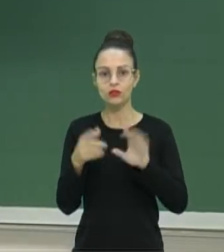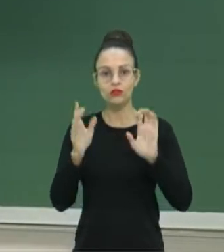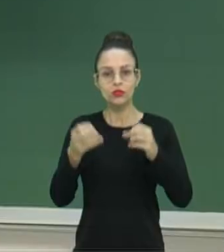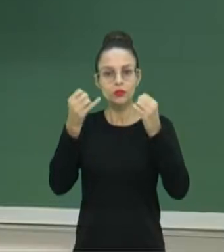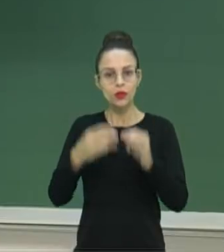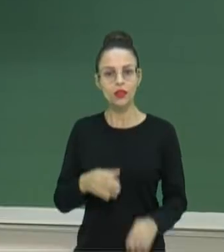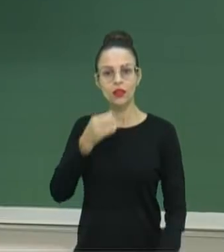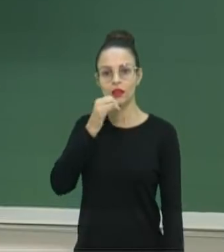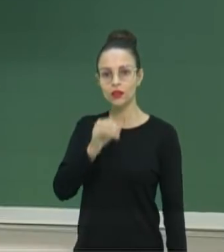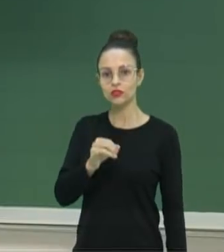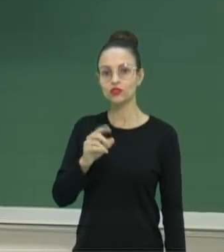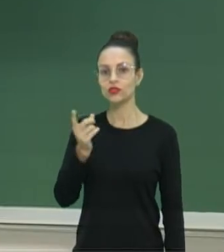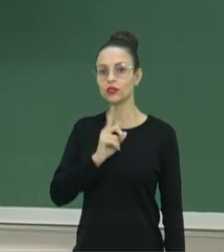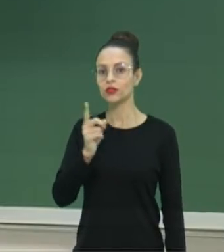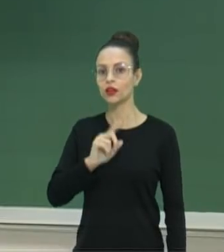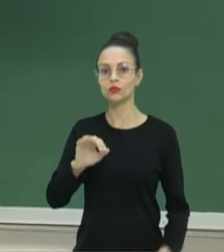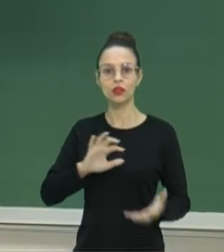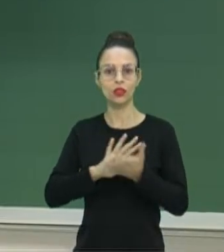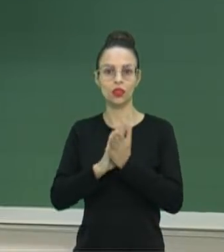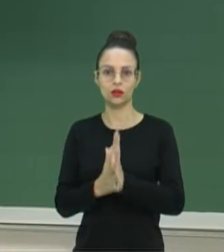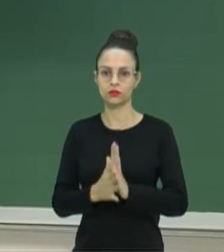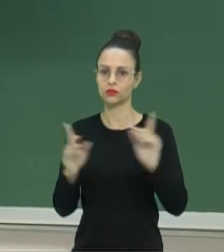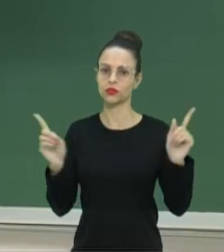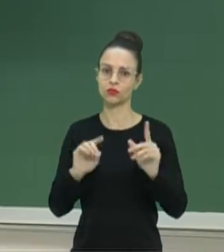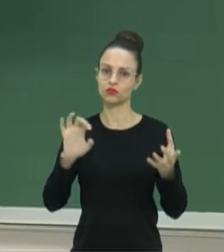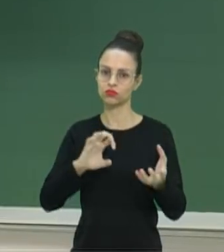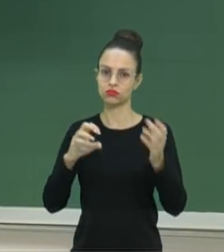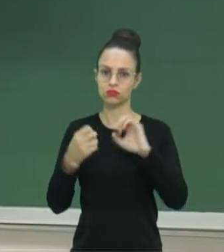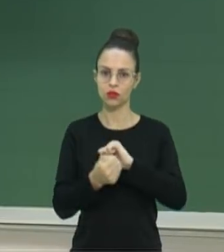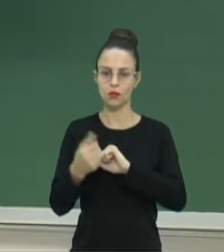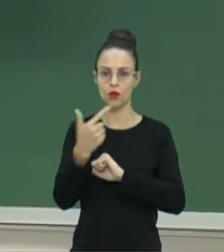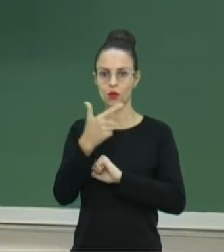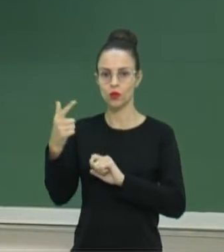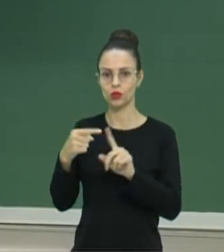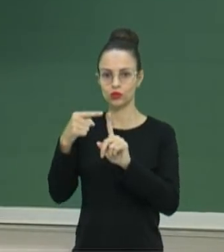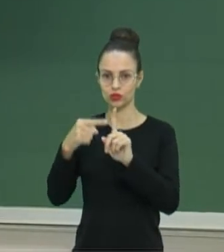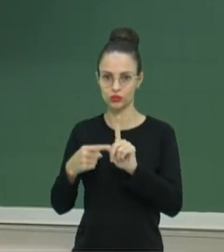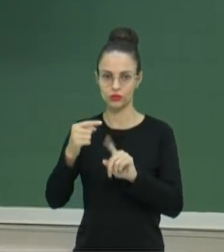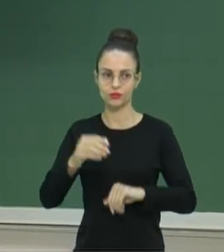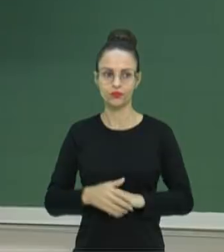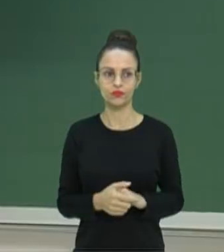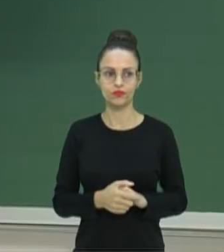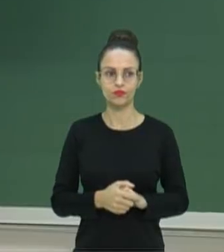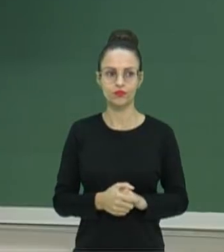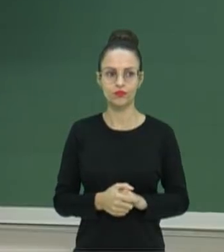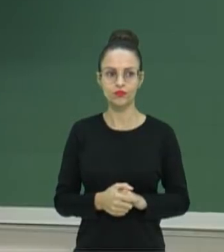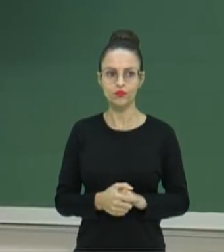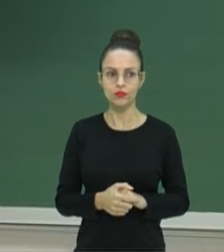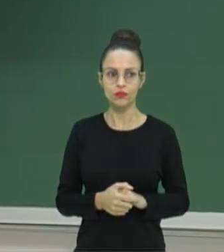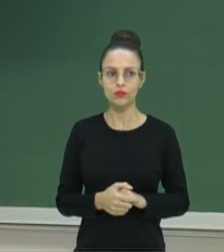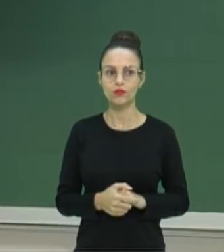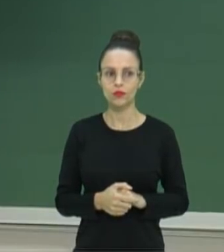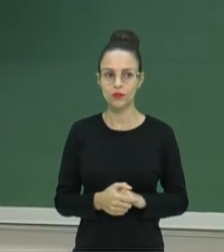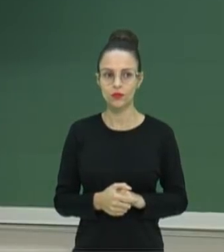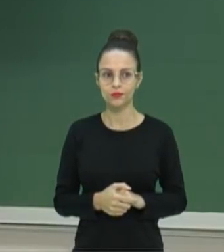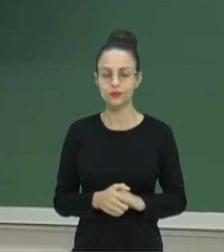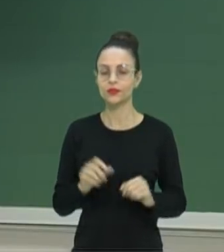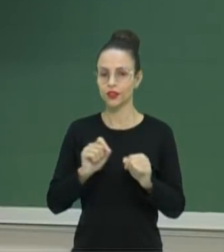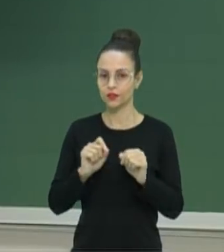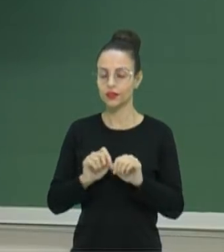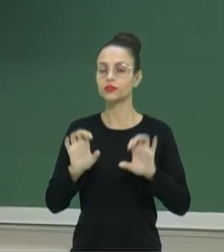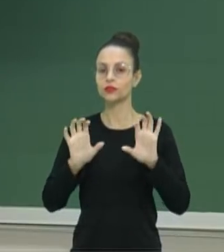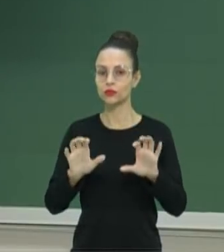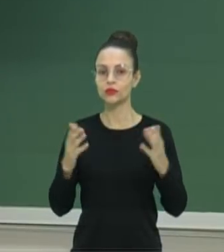vocês, energia não se destrói, ela é apenas transformada de um tipo em outro. Fazendo isso aqui, certo? E fazendo